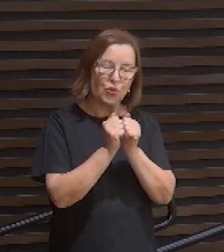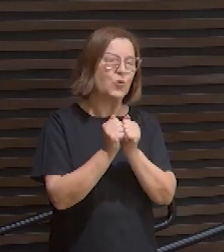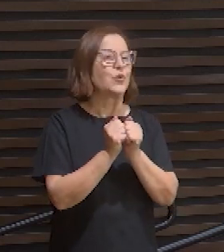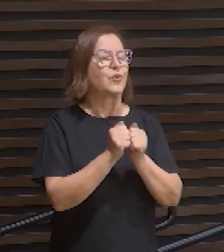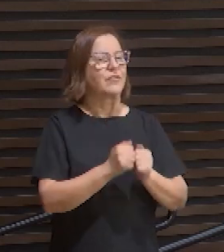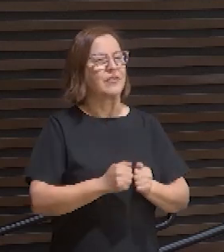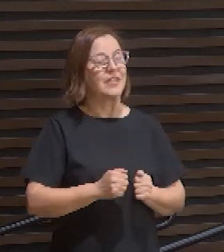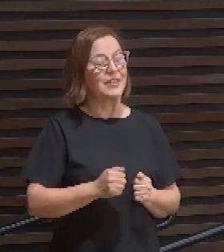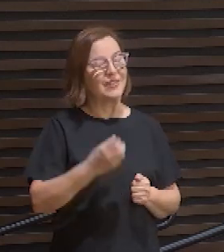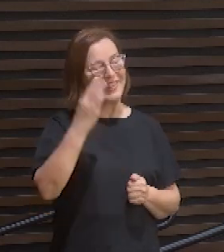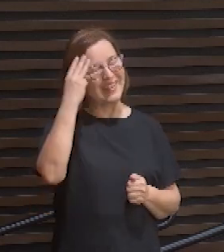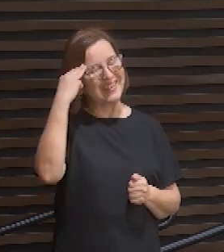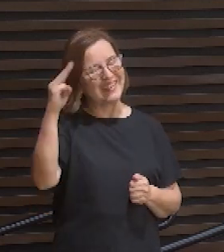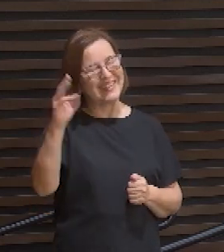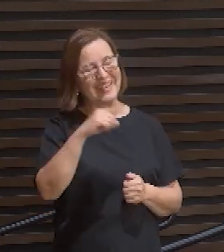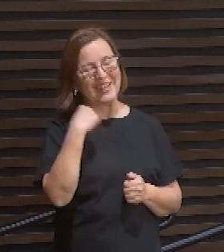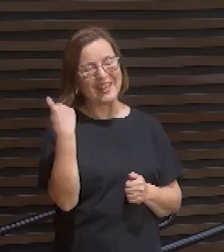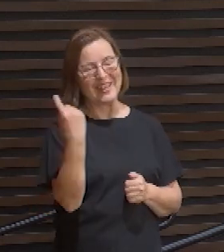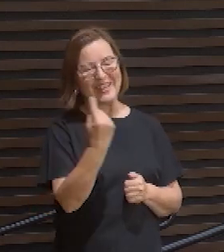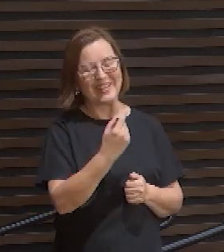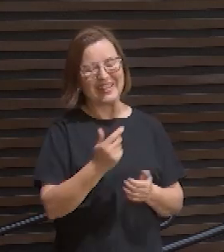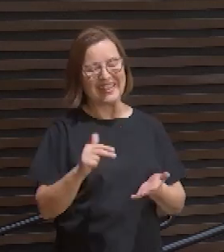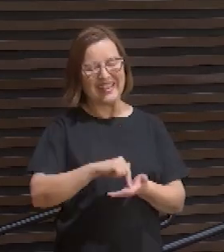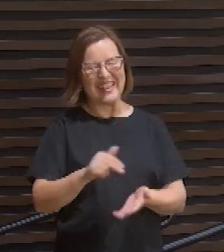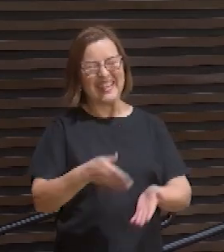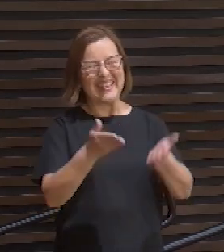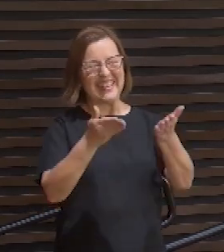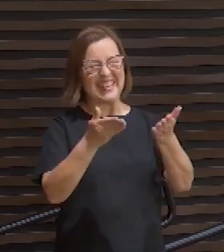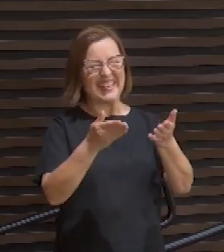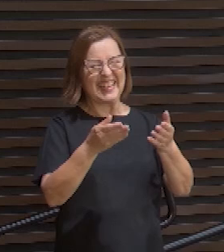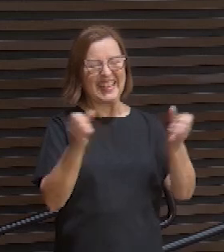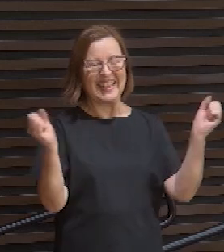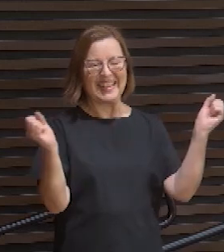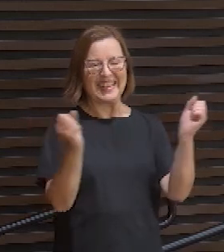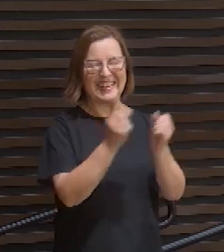3º dia nós ressuscitamos juntamente com ele em novidade de vida.